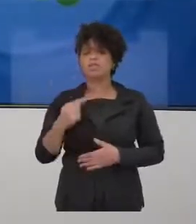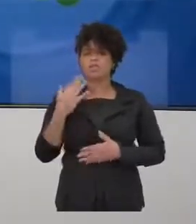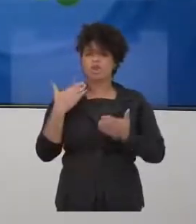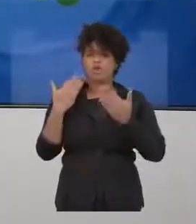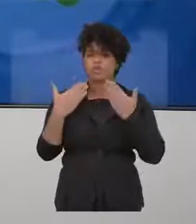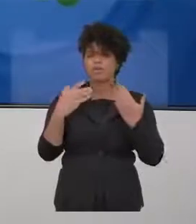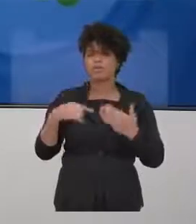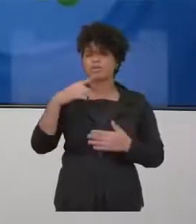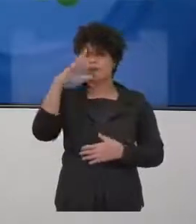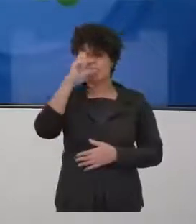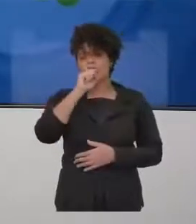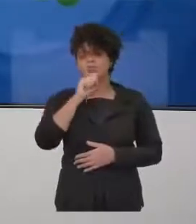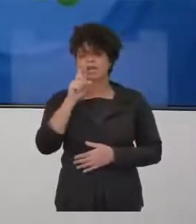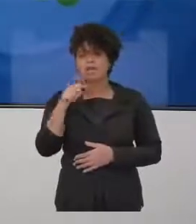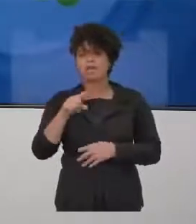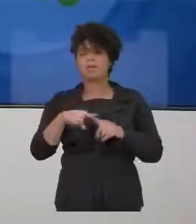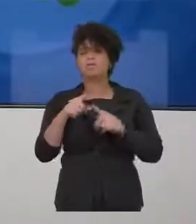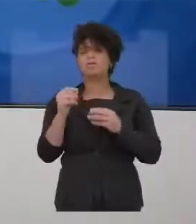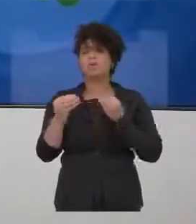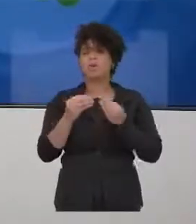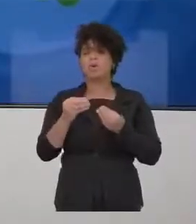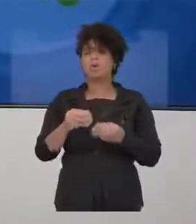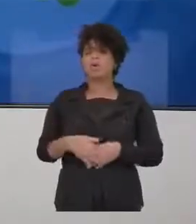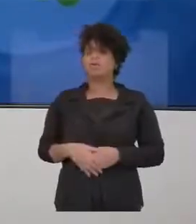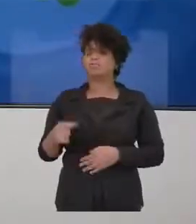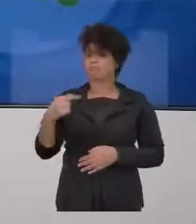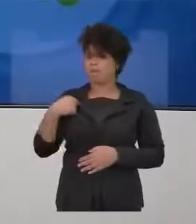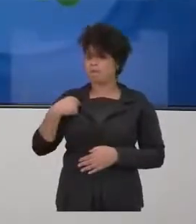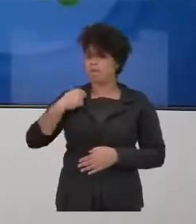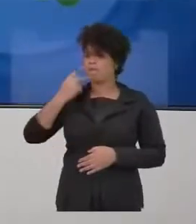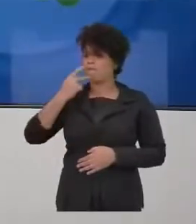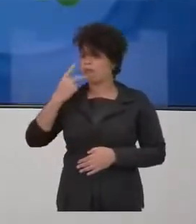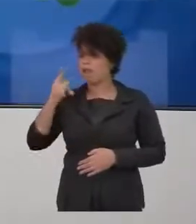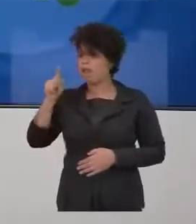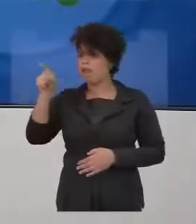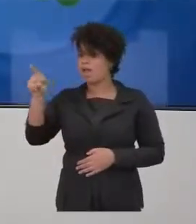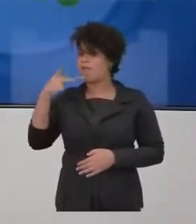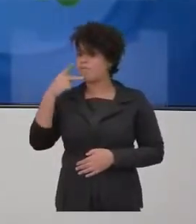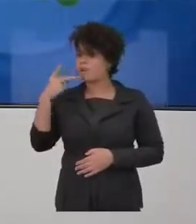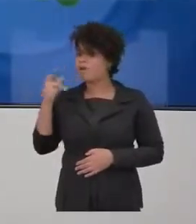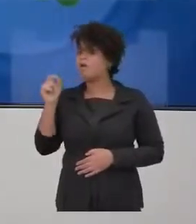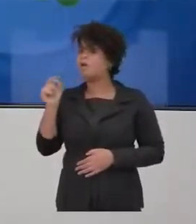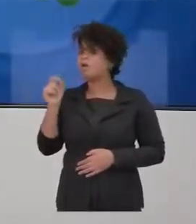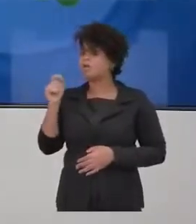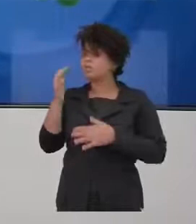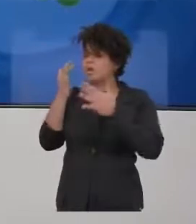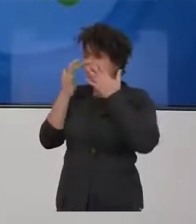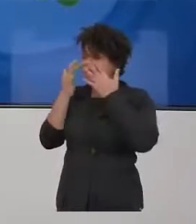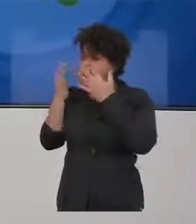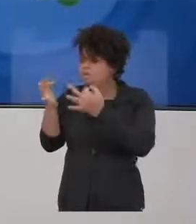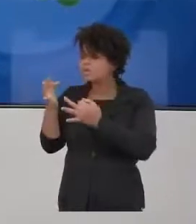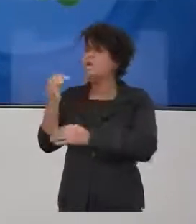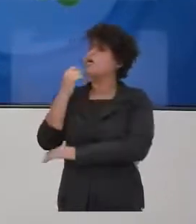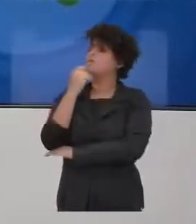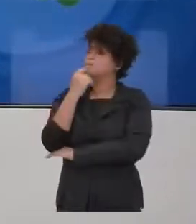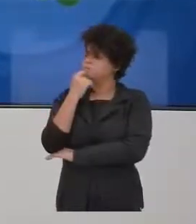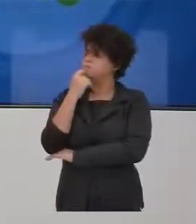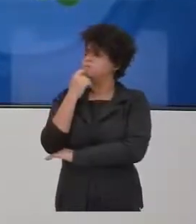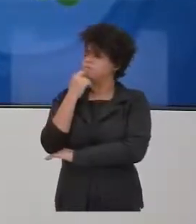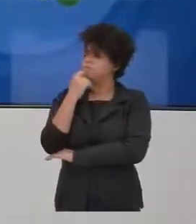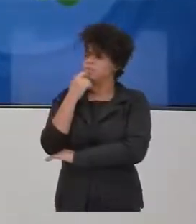gente aprende. Mas conversando é escutar também. Não é só você esperar a sua vez. Tá lá o outro falando e você já fica pensando no que vai falar.